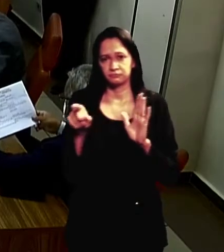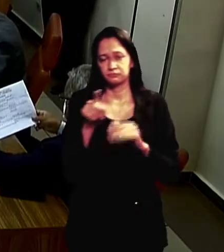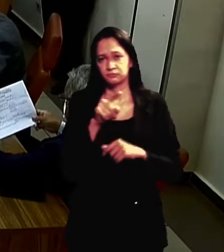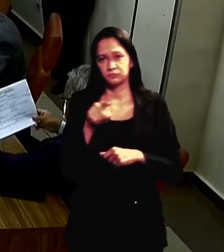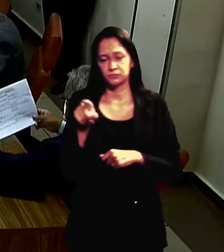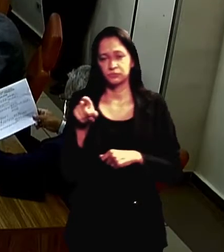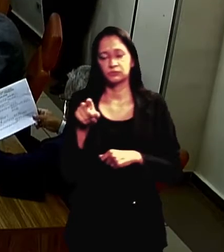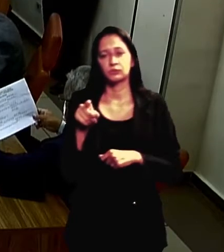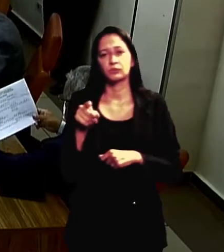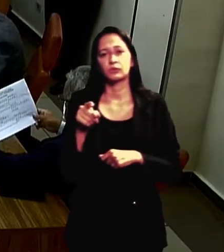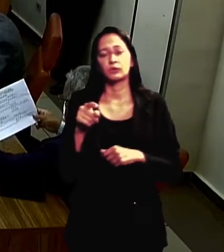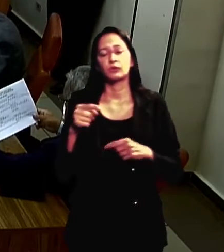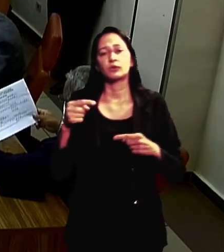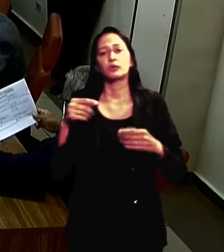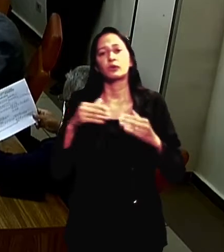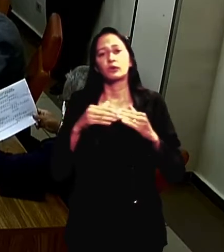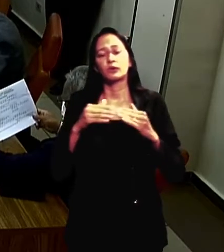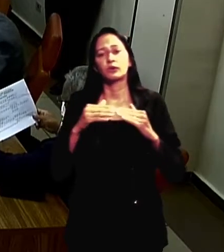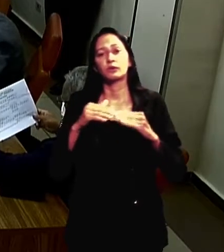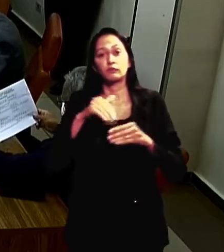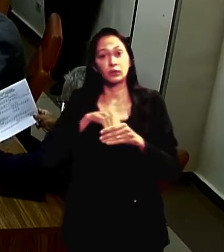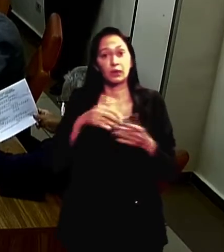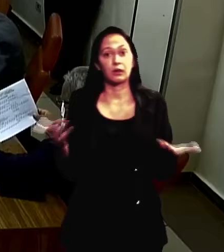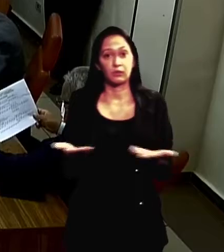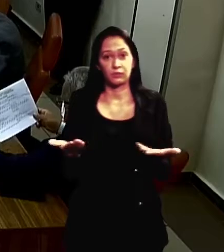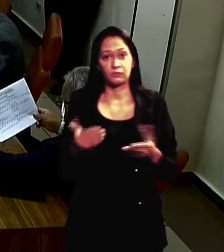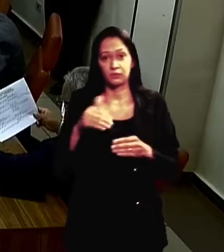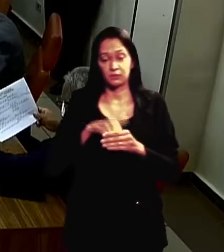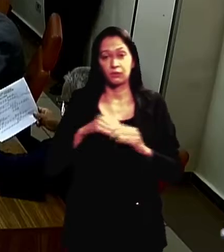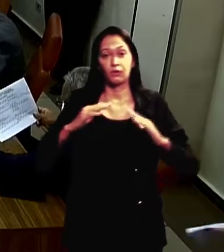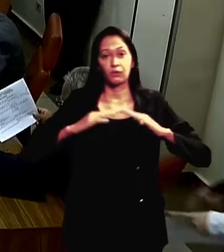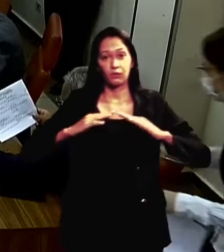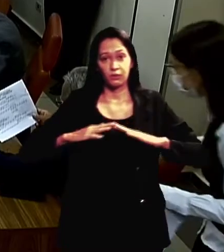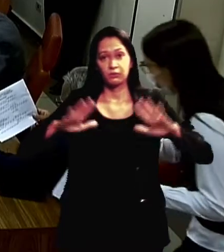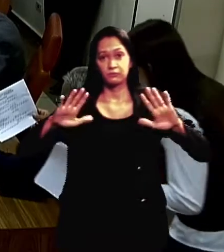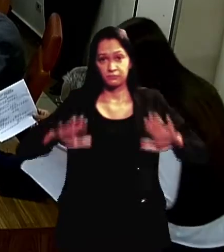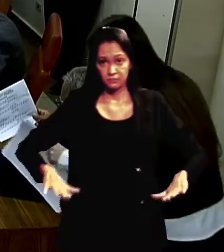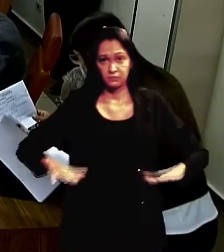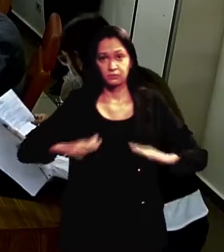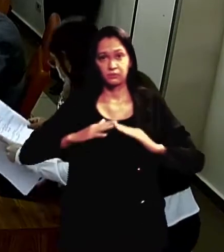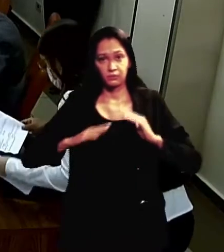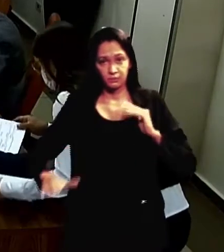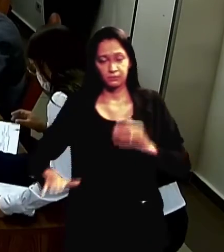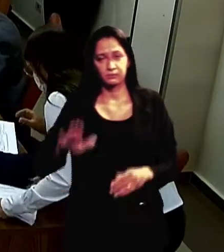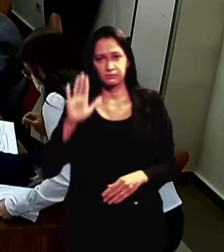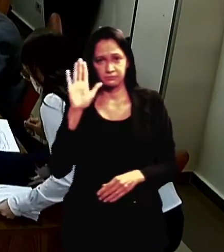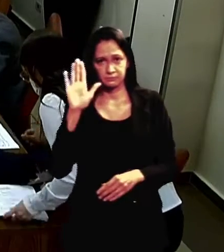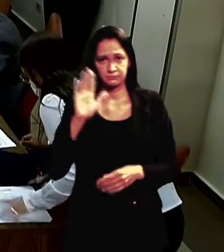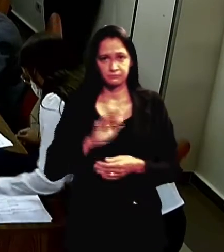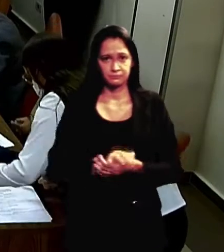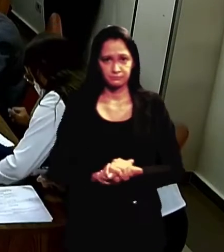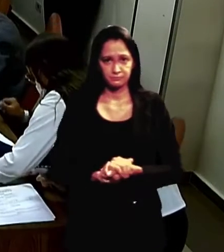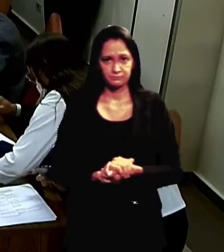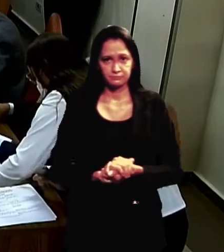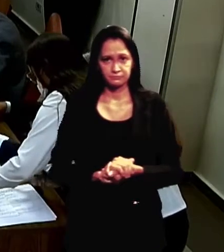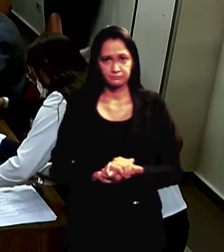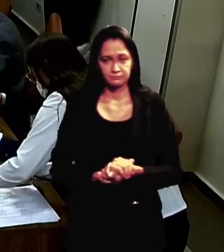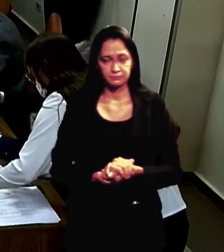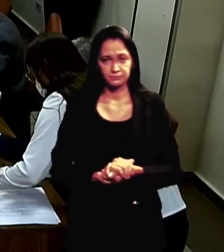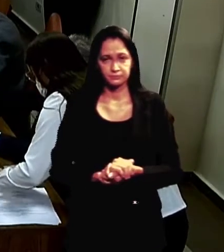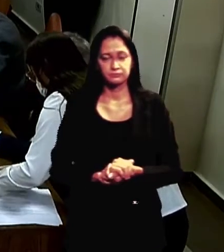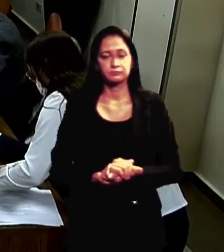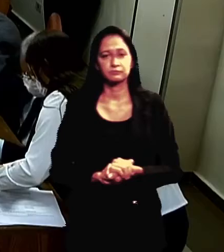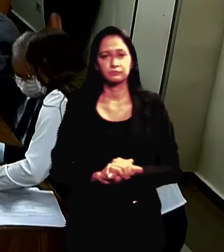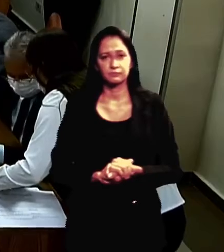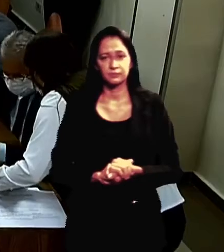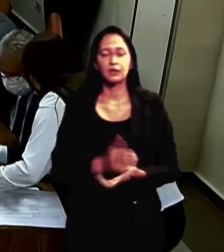Júnior. Pedido de inversão em votação. Favoráveis permaneçam como estão, os contrários se manifestem. Pedido